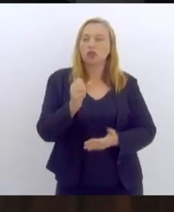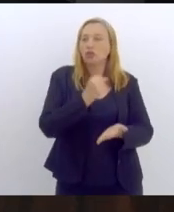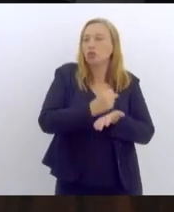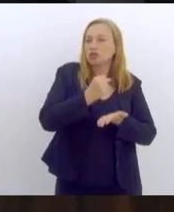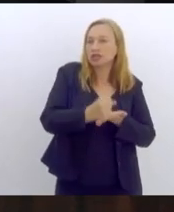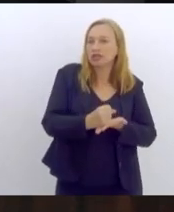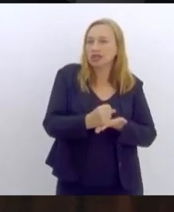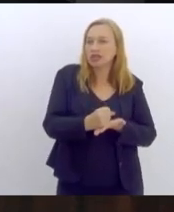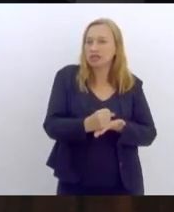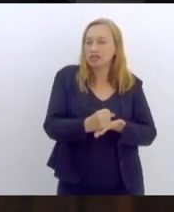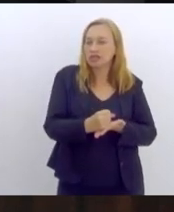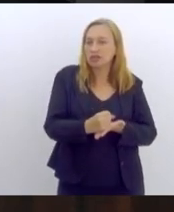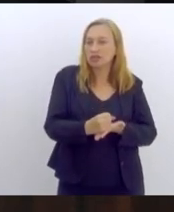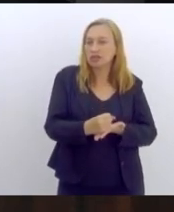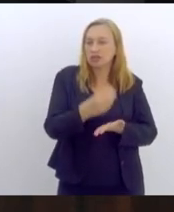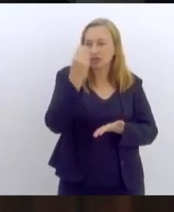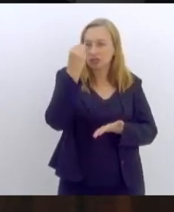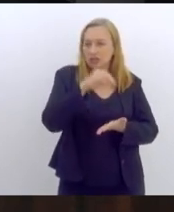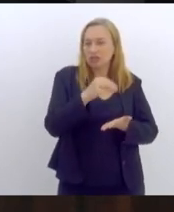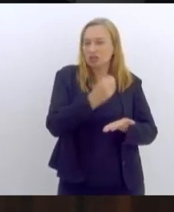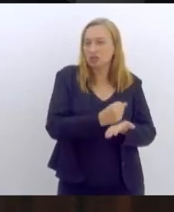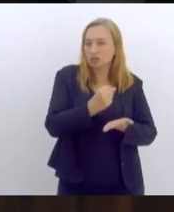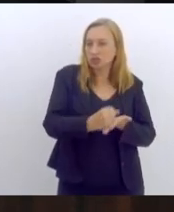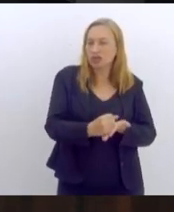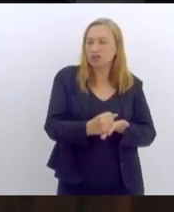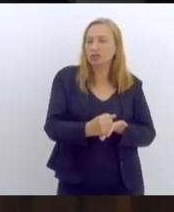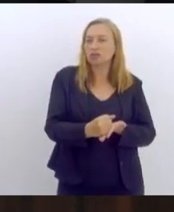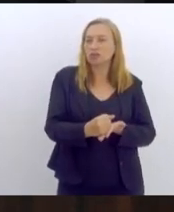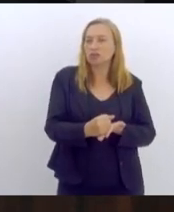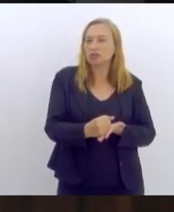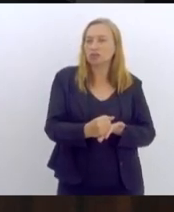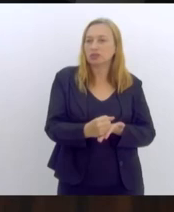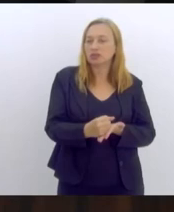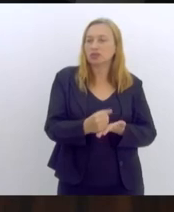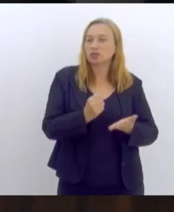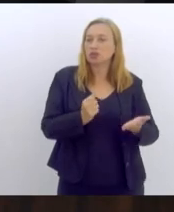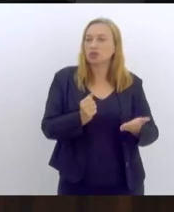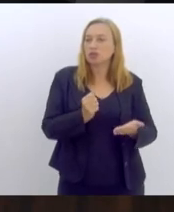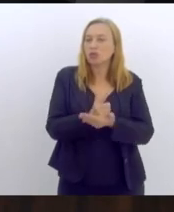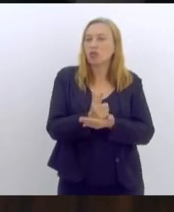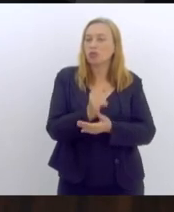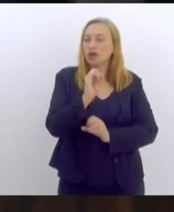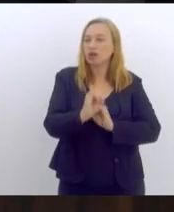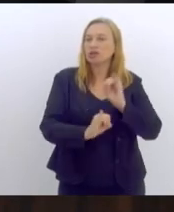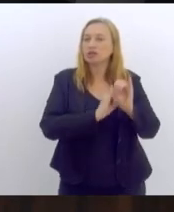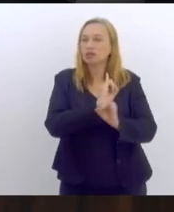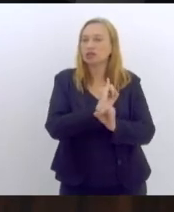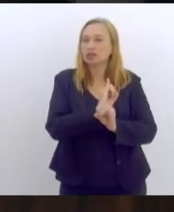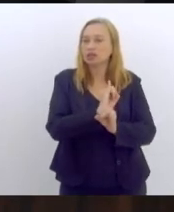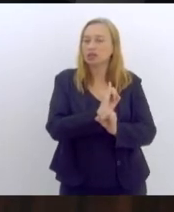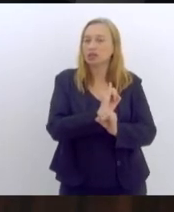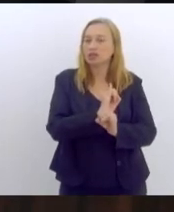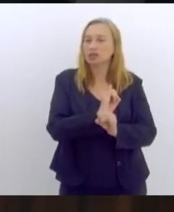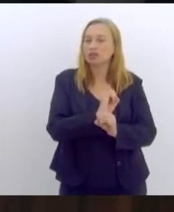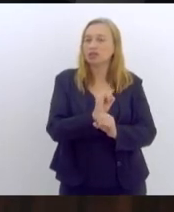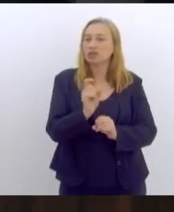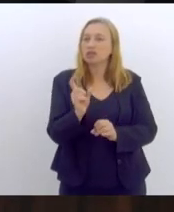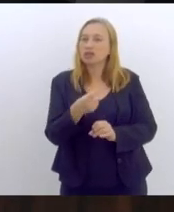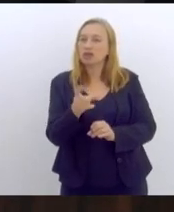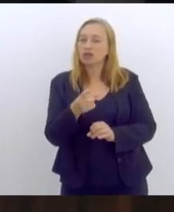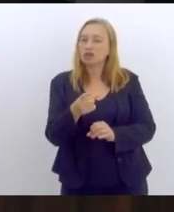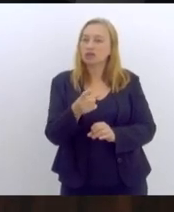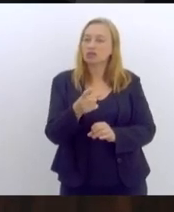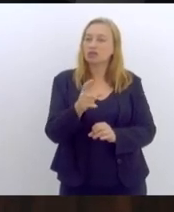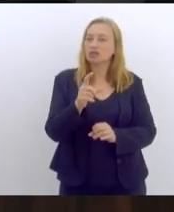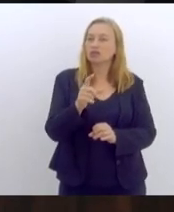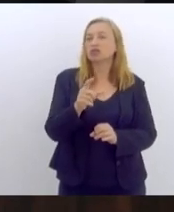contratação e desistência de contratos consumeristas via compras online, realizadas inclusive por meio de cartões de crédito na rede